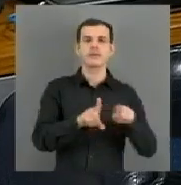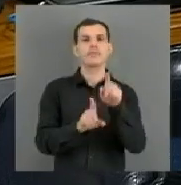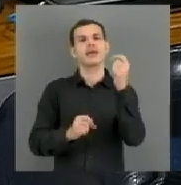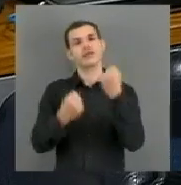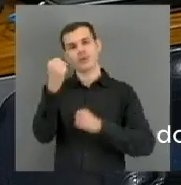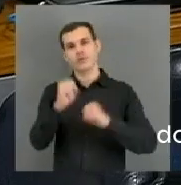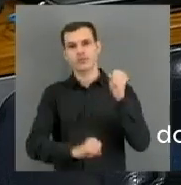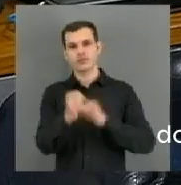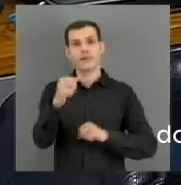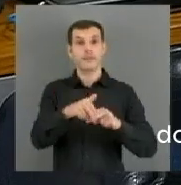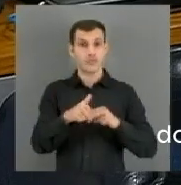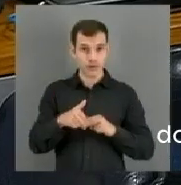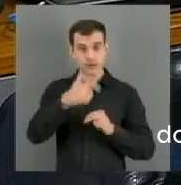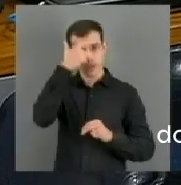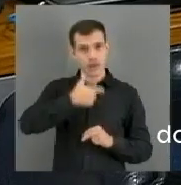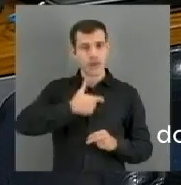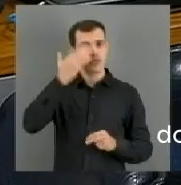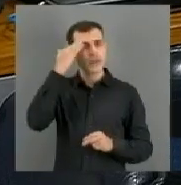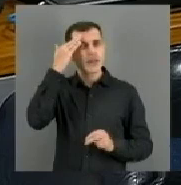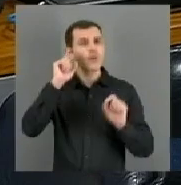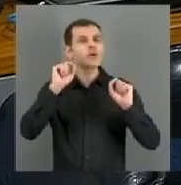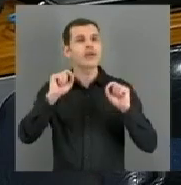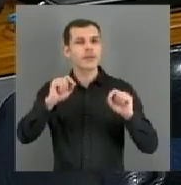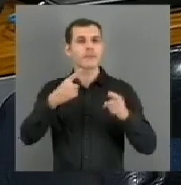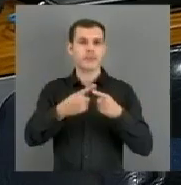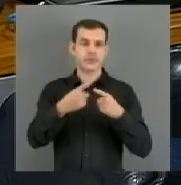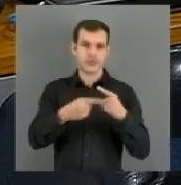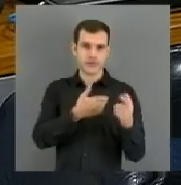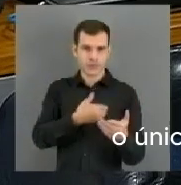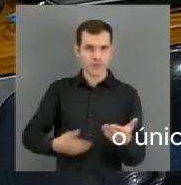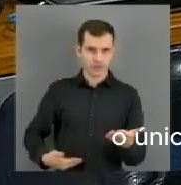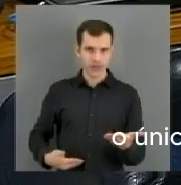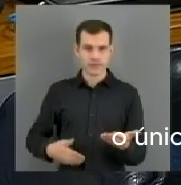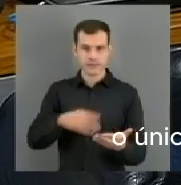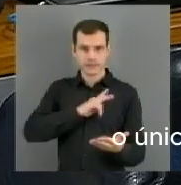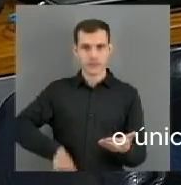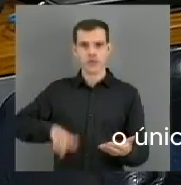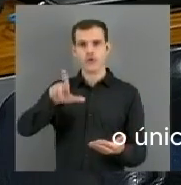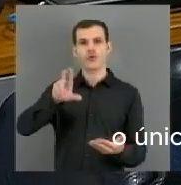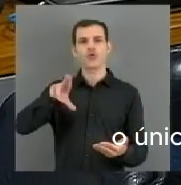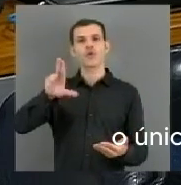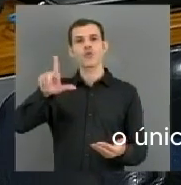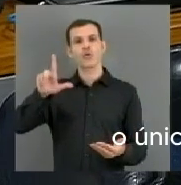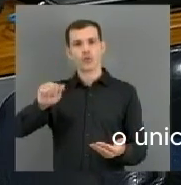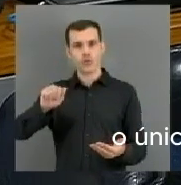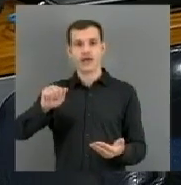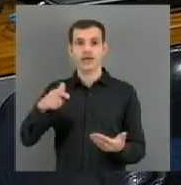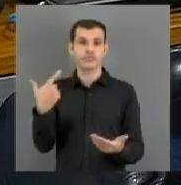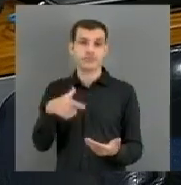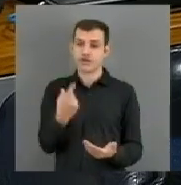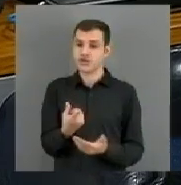muito por culpa, no meu modo de entender, do governo Lula, trazendo até hoje, um único centavo não foi trazido aos cofres do